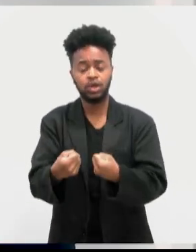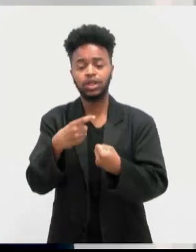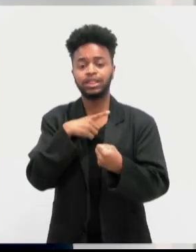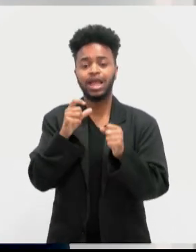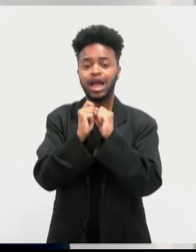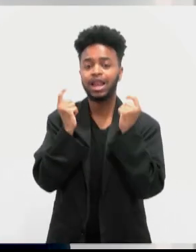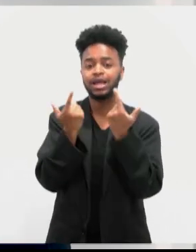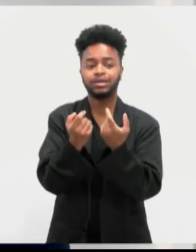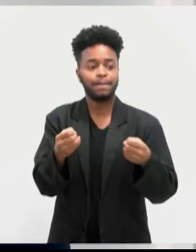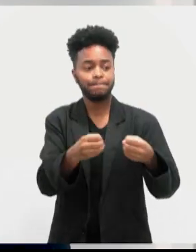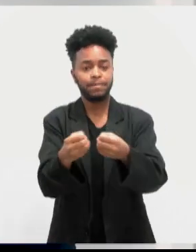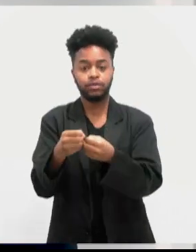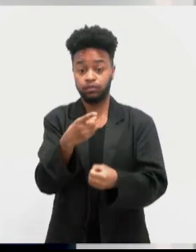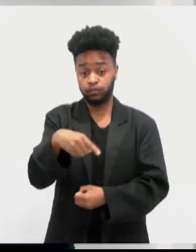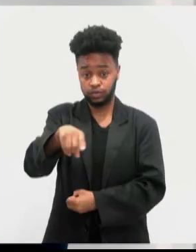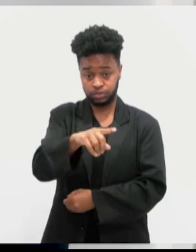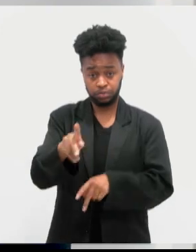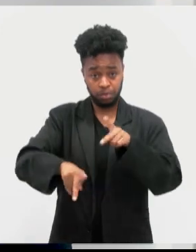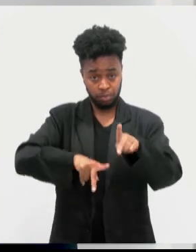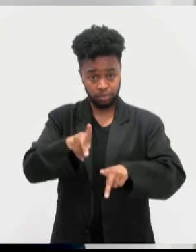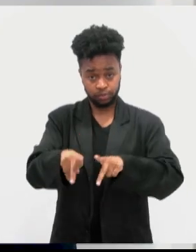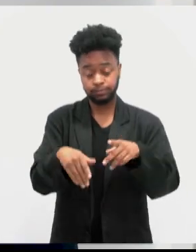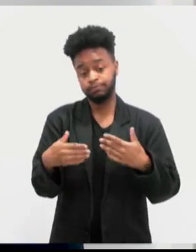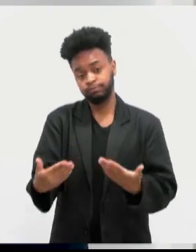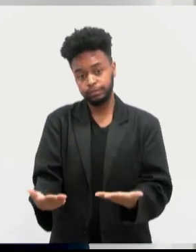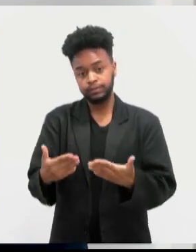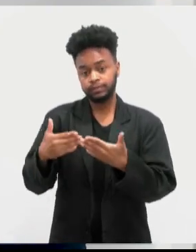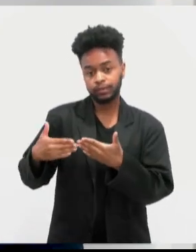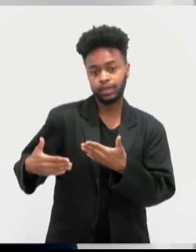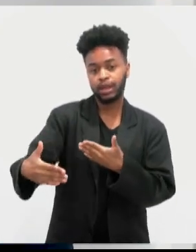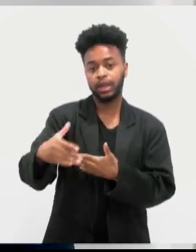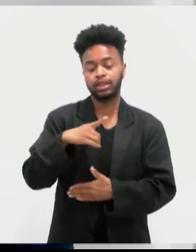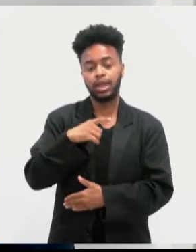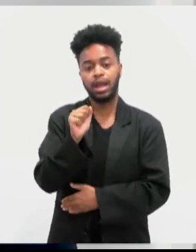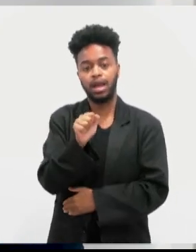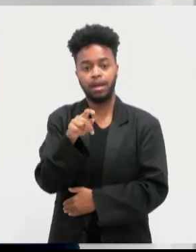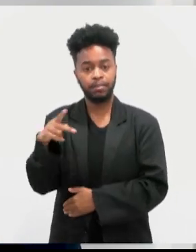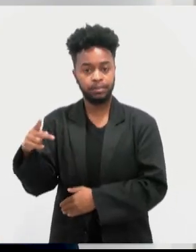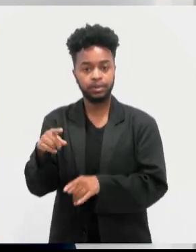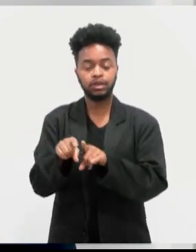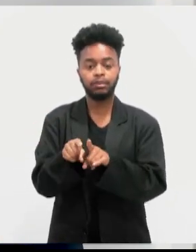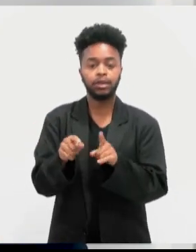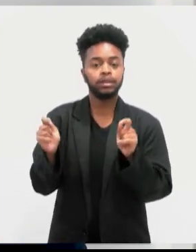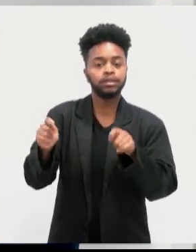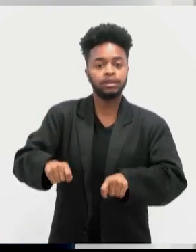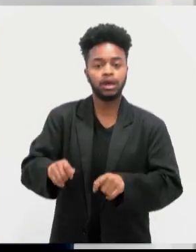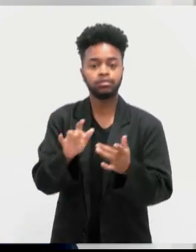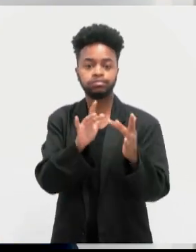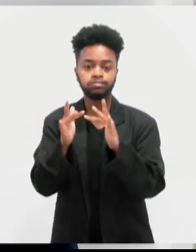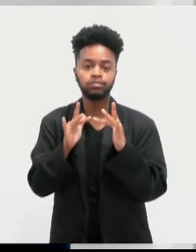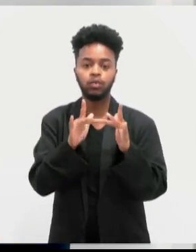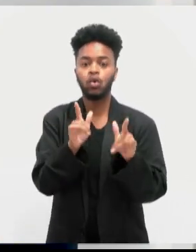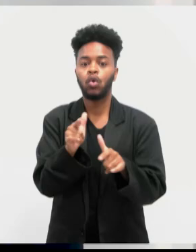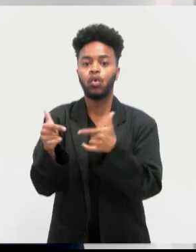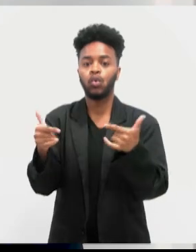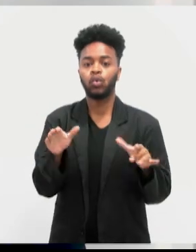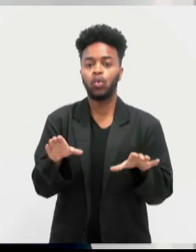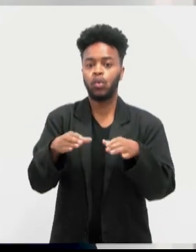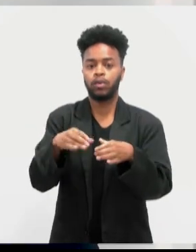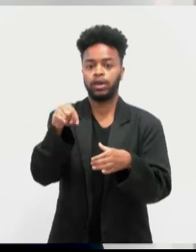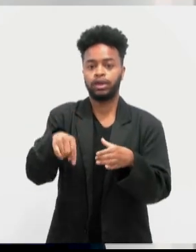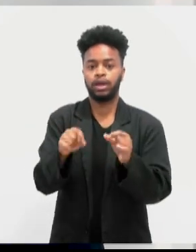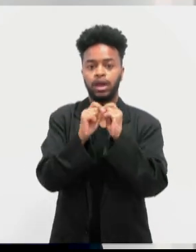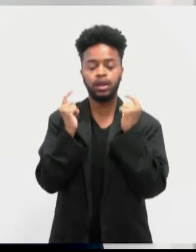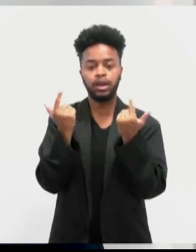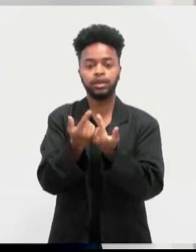você, cidadão fluminense. E a partir disso, além do aplicativo Legislaqui, poder fazer uma articulação com as outras comissões da Casa